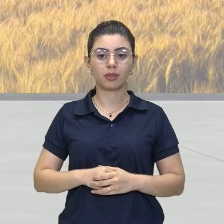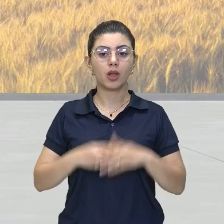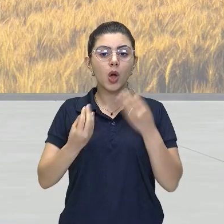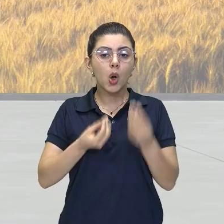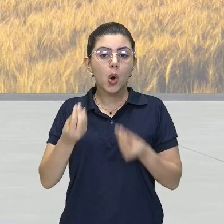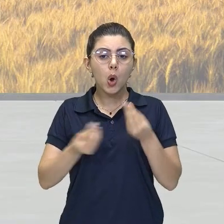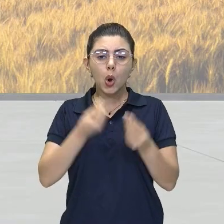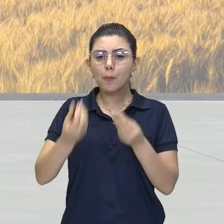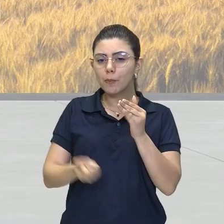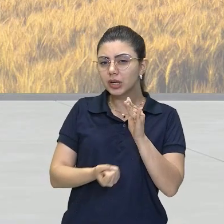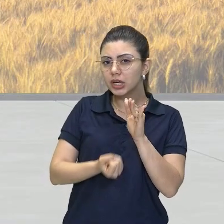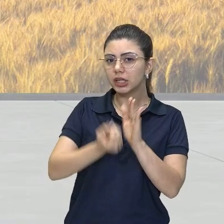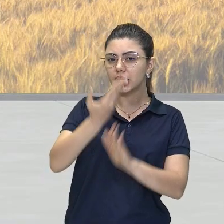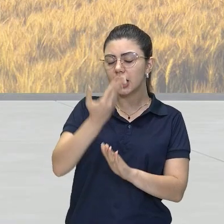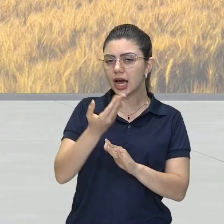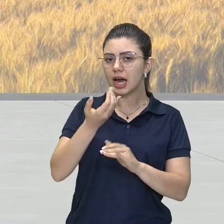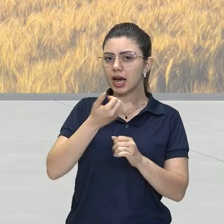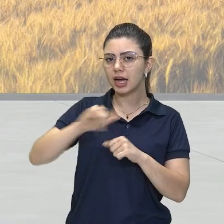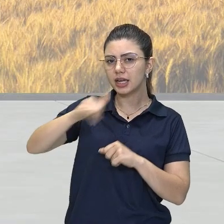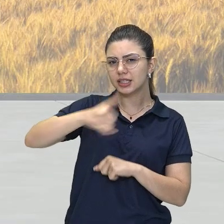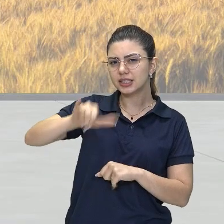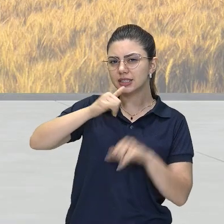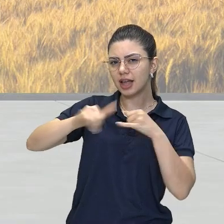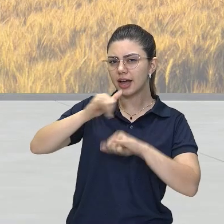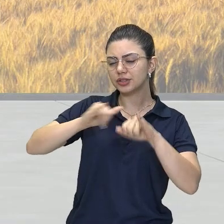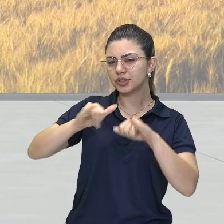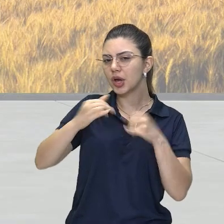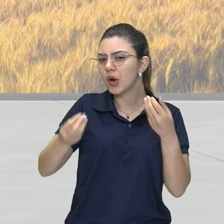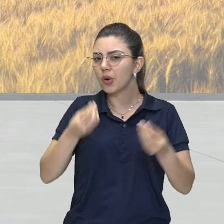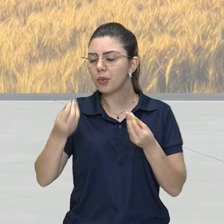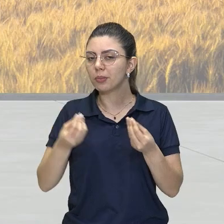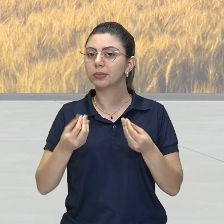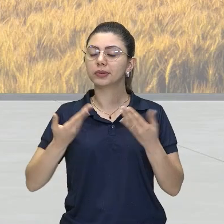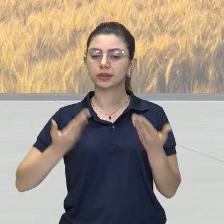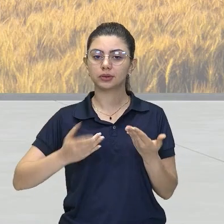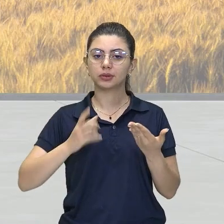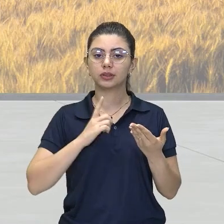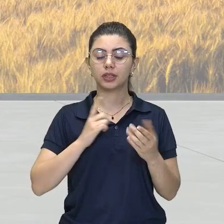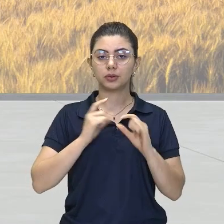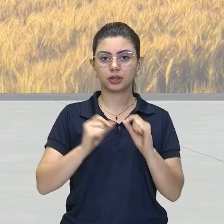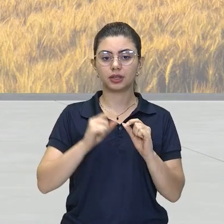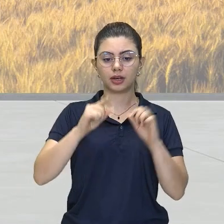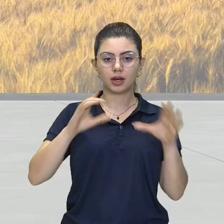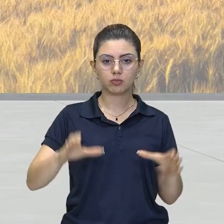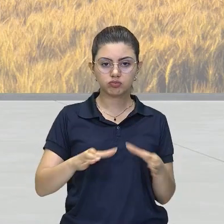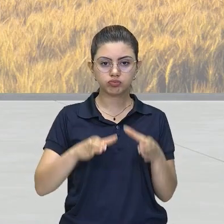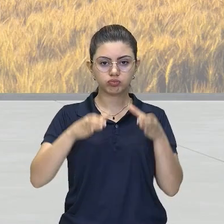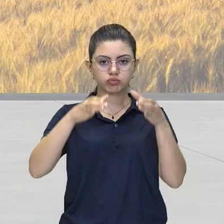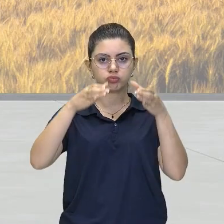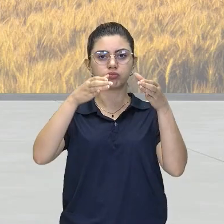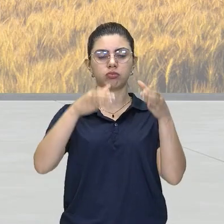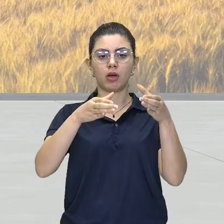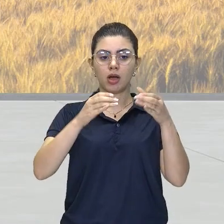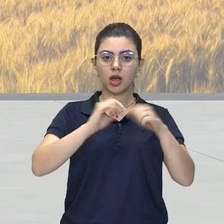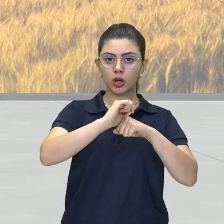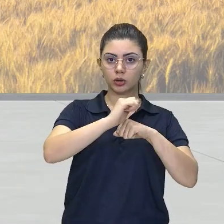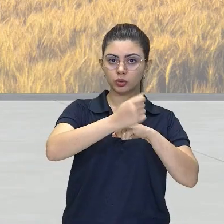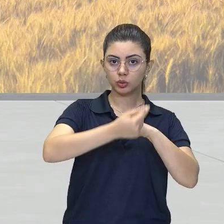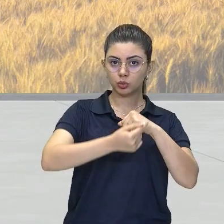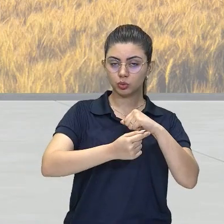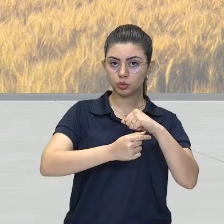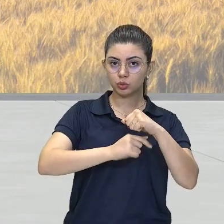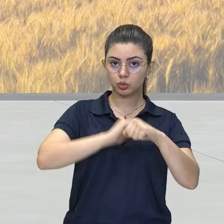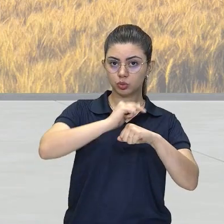produzir energia elétrica é transformar a energia nuclear, a energia vinda do átomo, certo, em